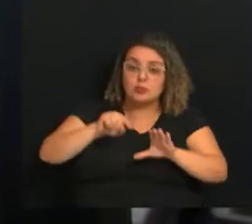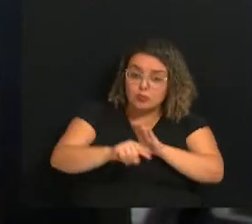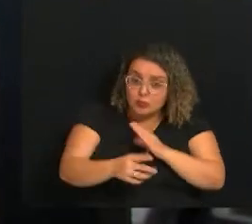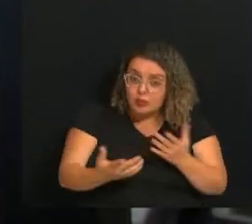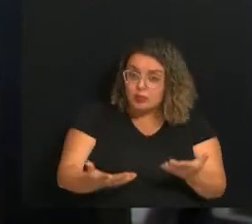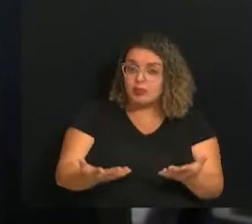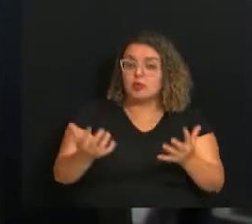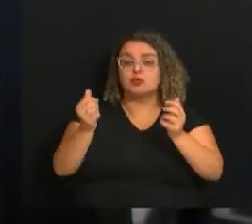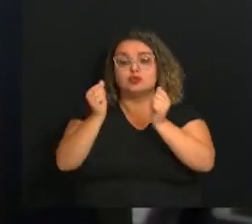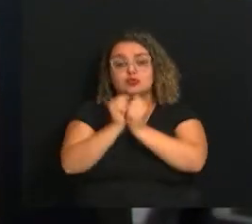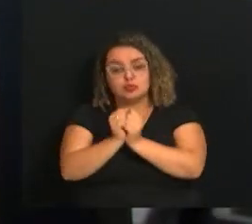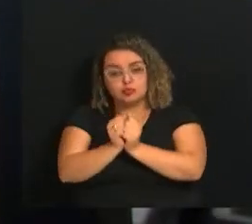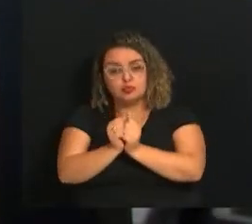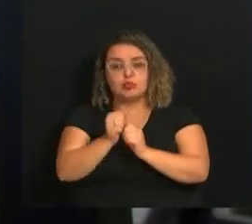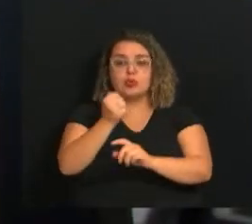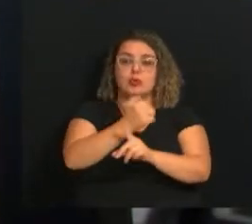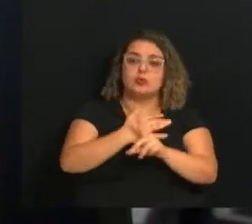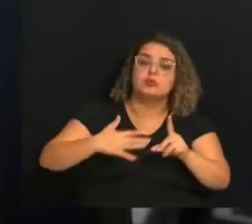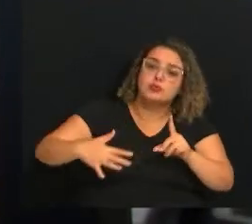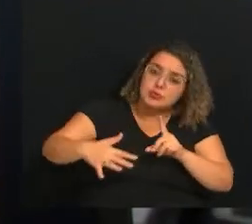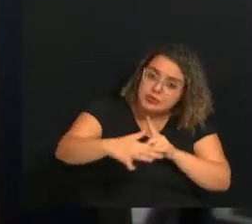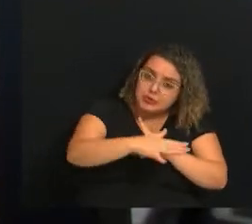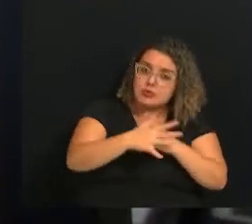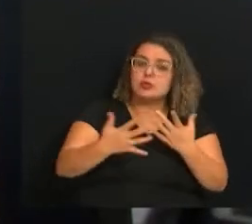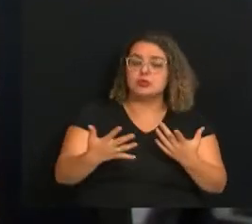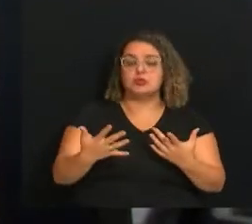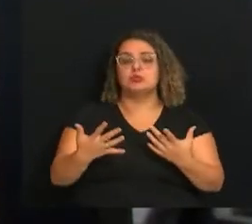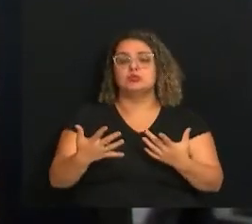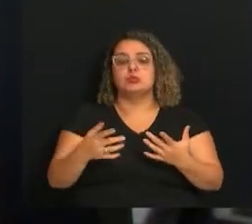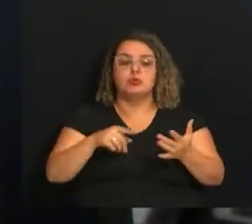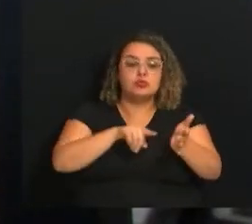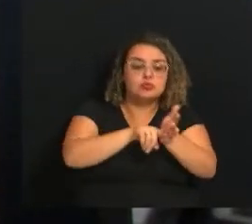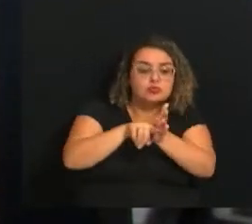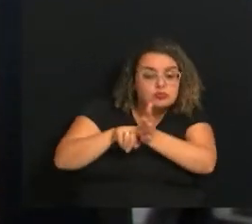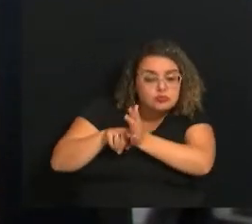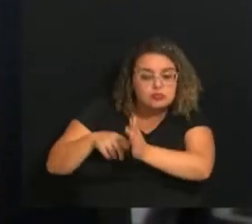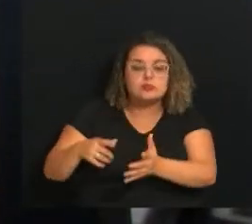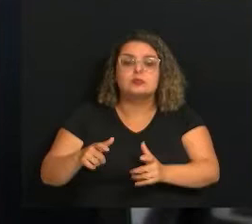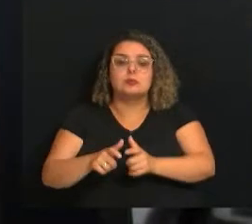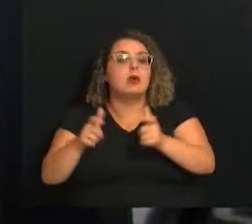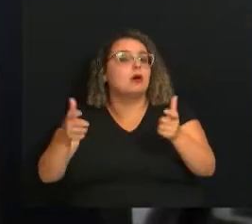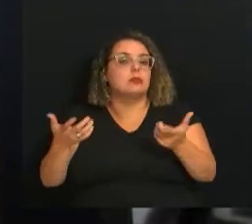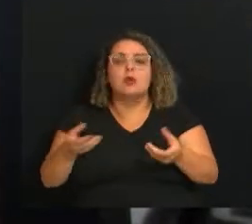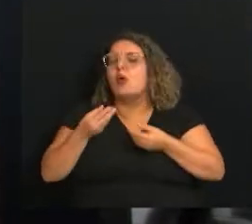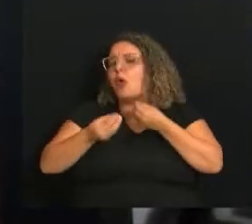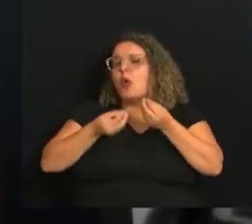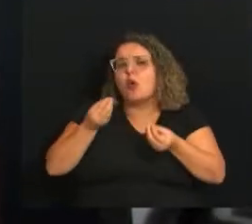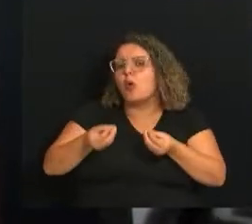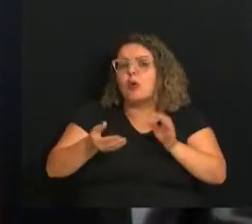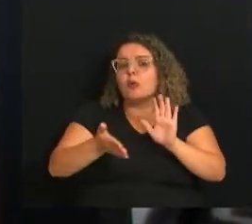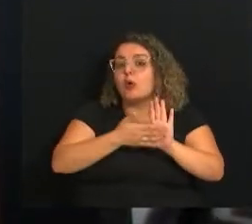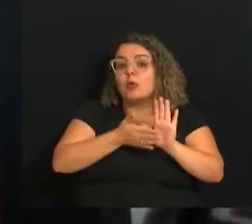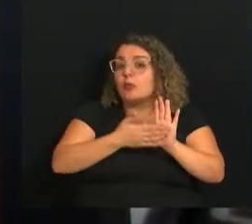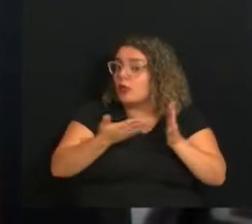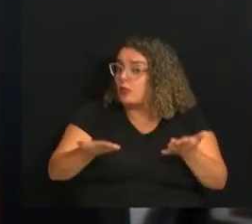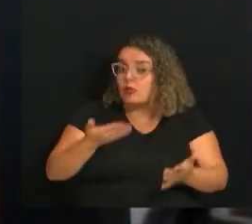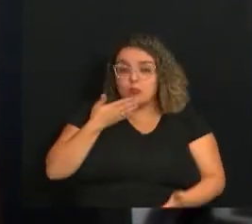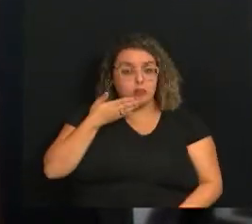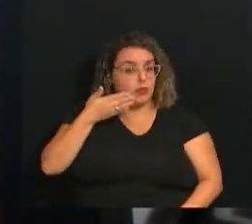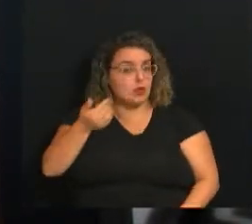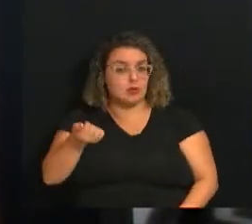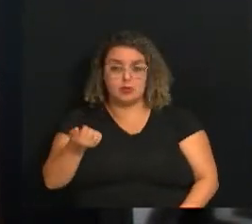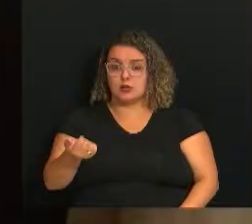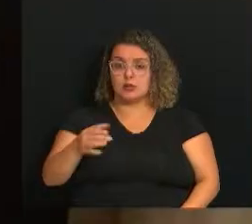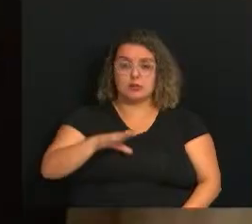com a sociedade civil, que tem pesquisado muito sobre isso, como que a gente pode propor melhorias para a cidade nessa